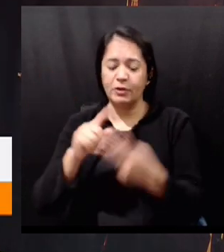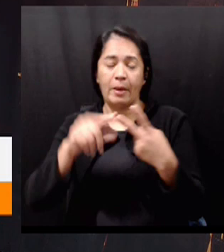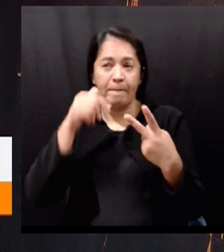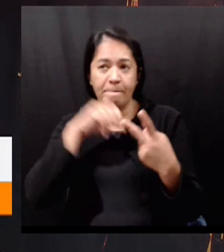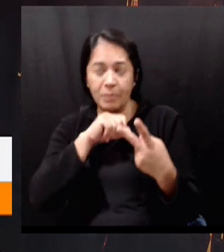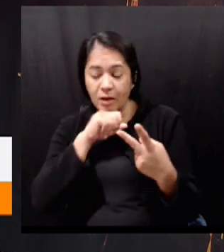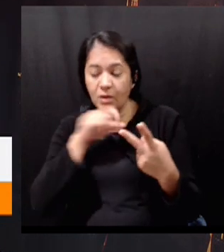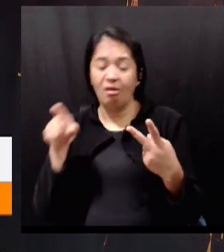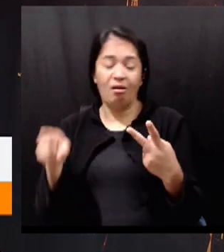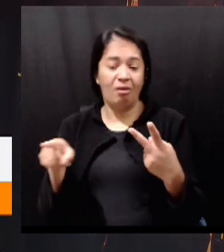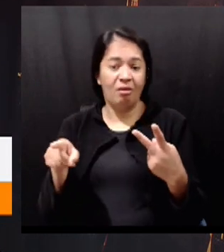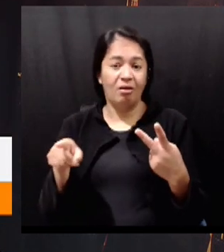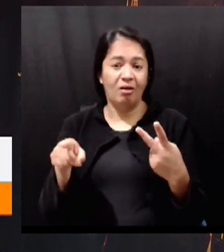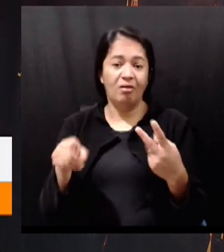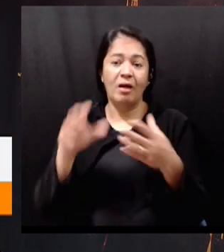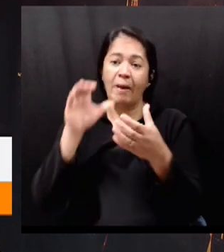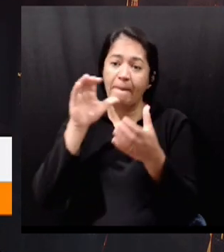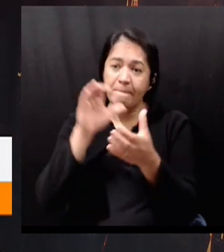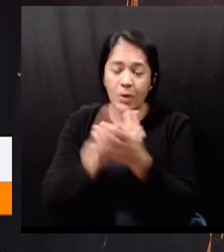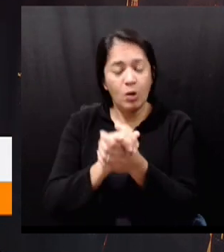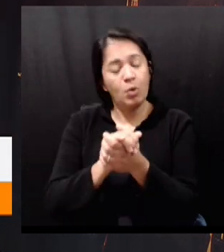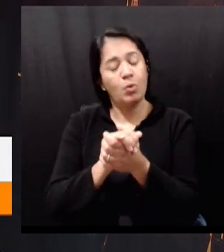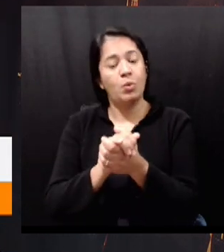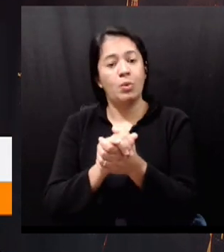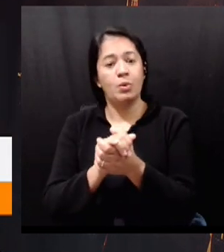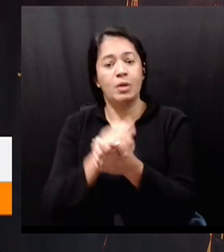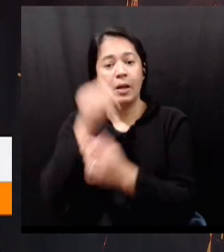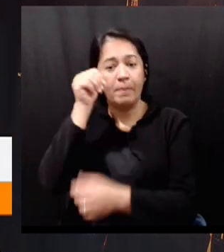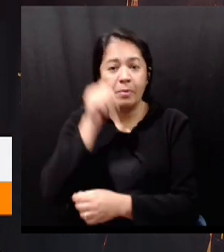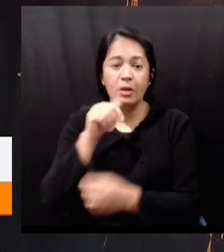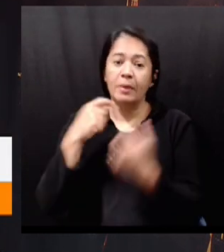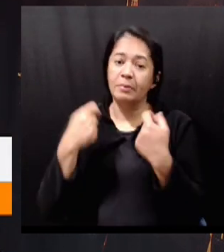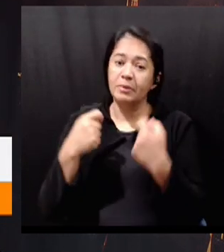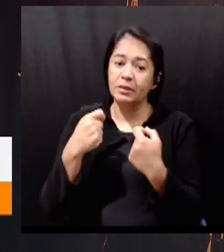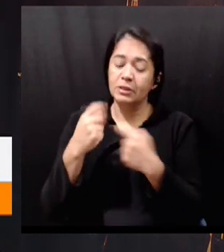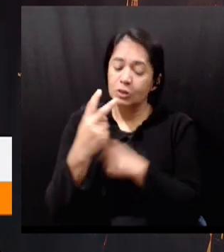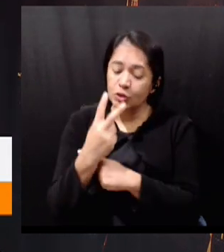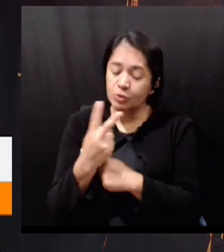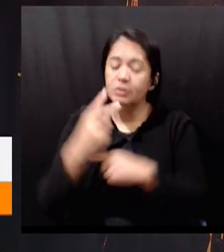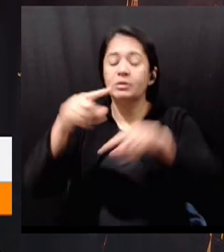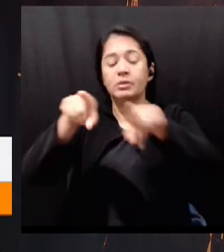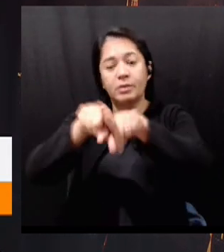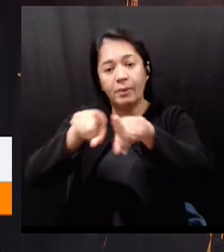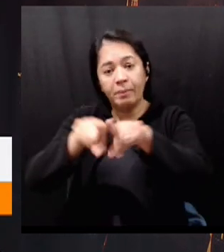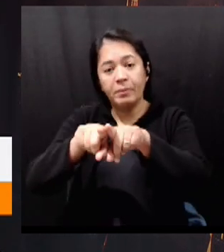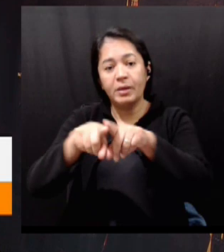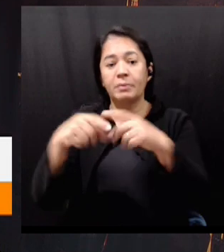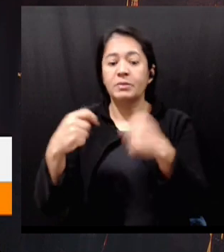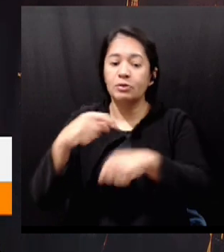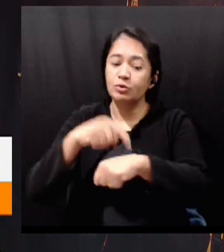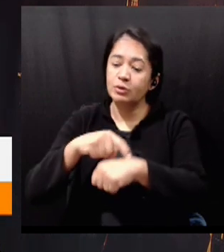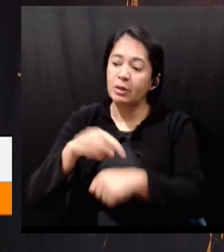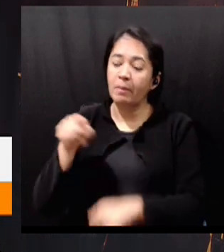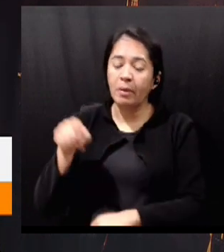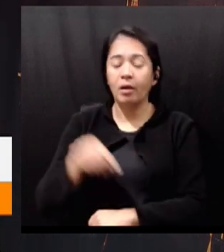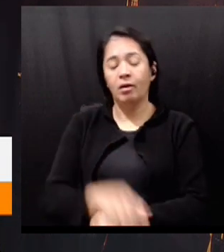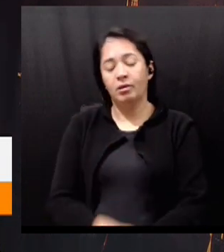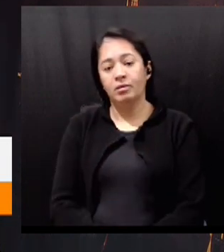é esposa, é mulher, ela precisa de se cuidar também, precisa de um tempo para ela, e aí acaba